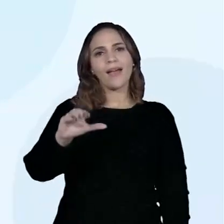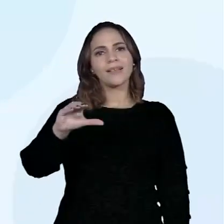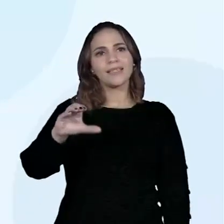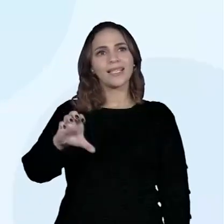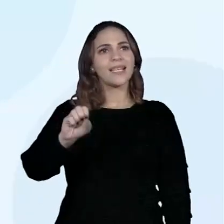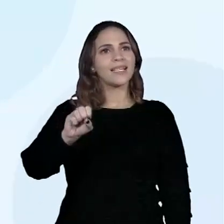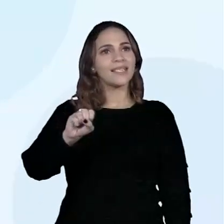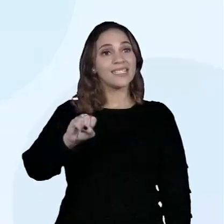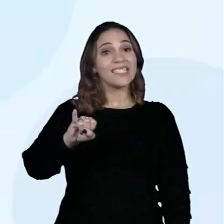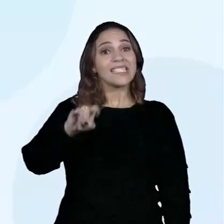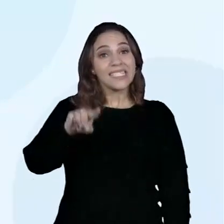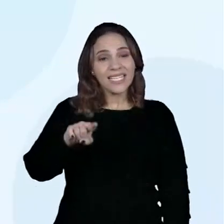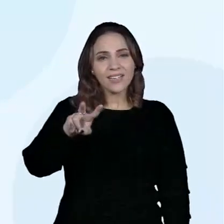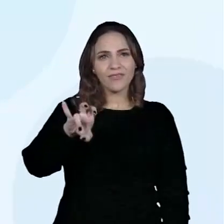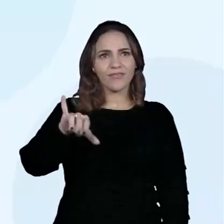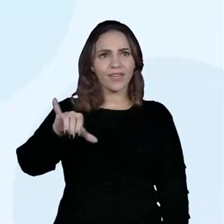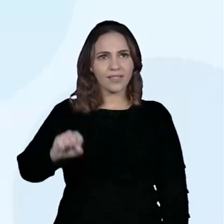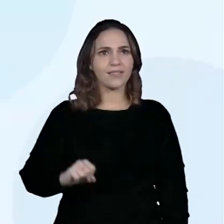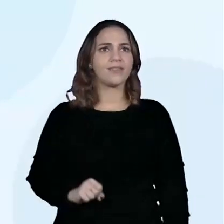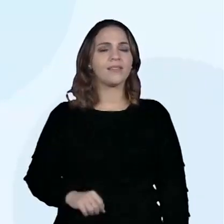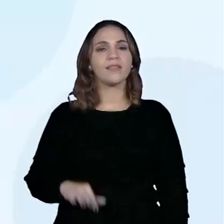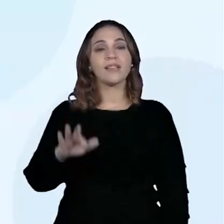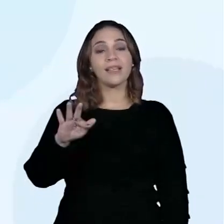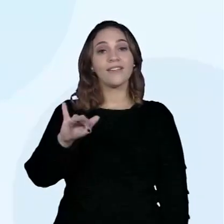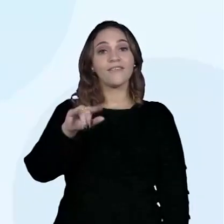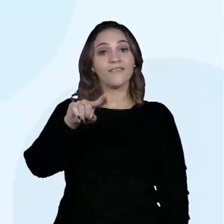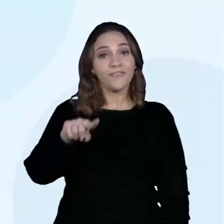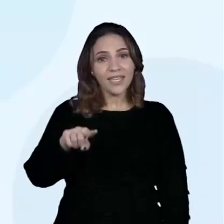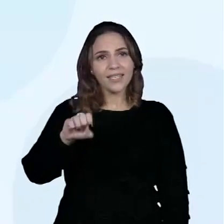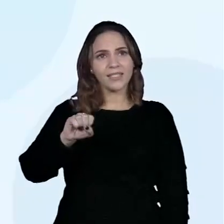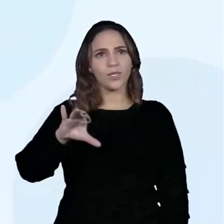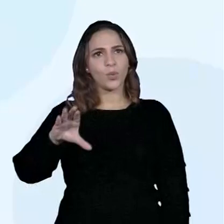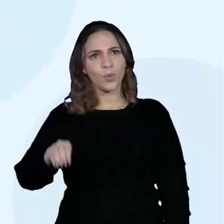frágil, também, dá,